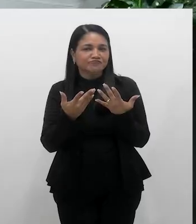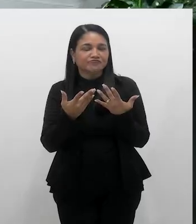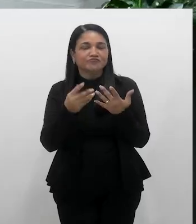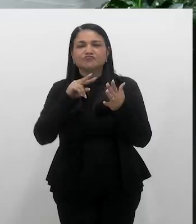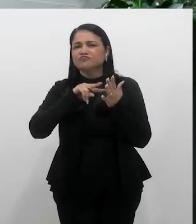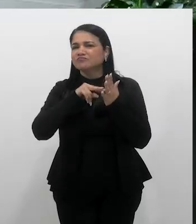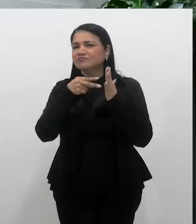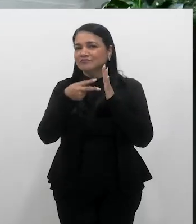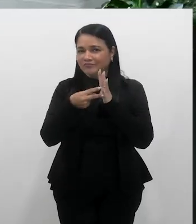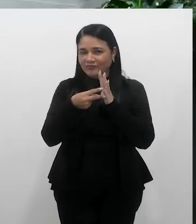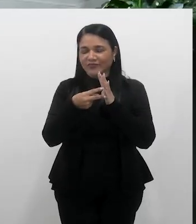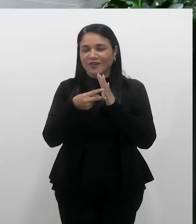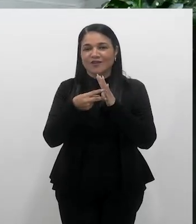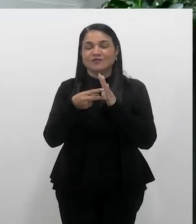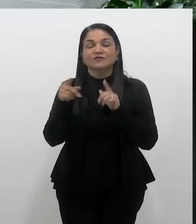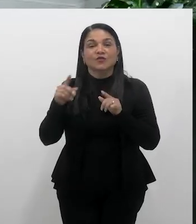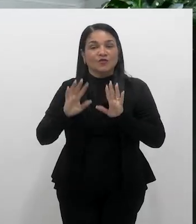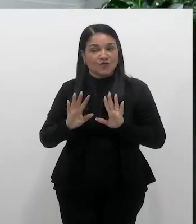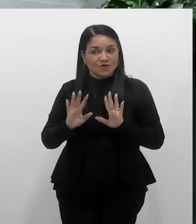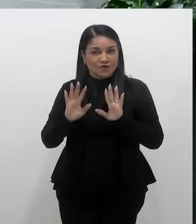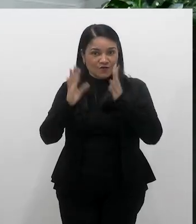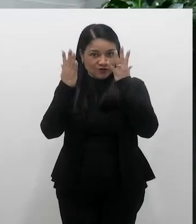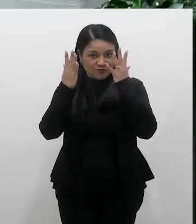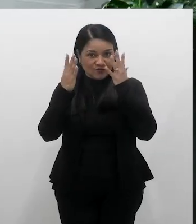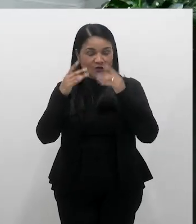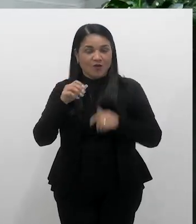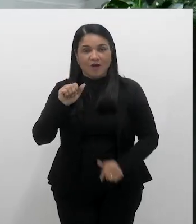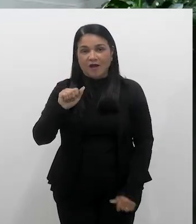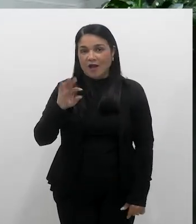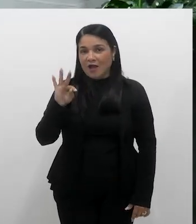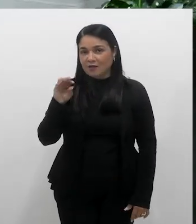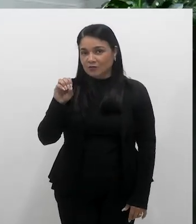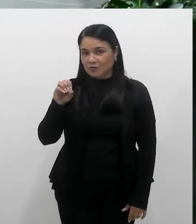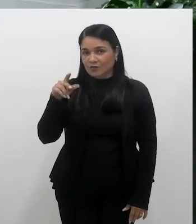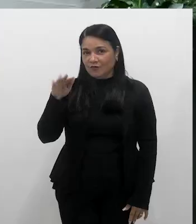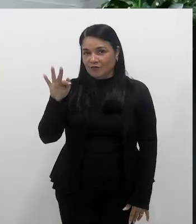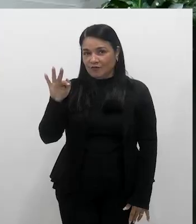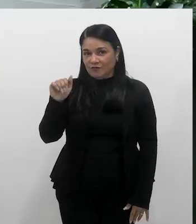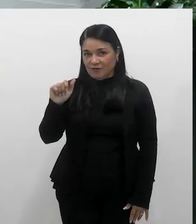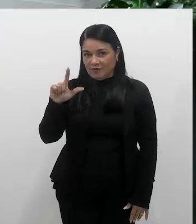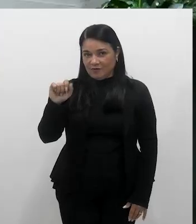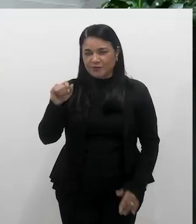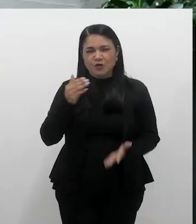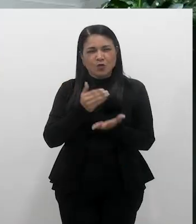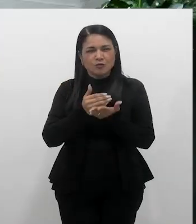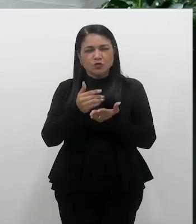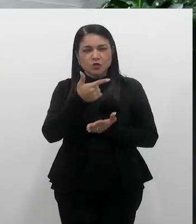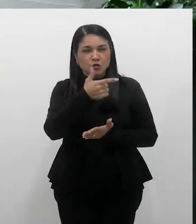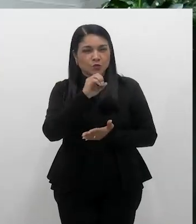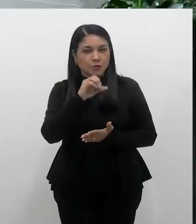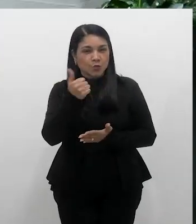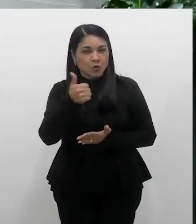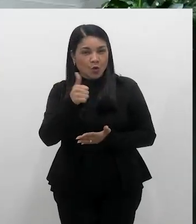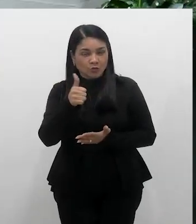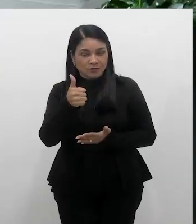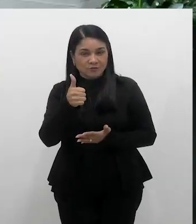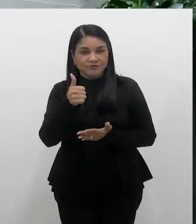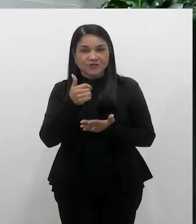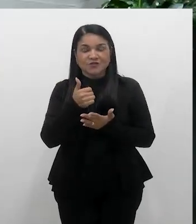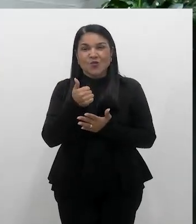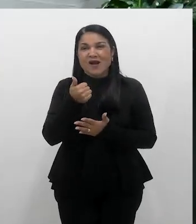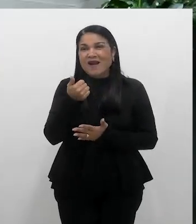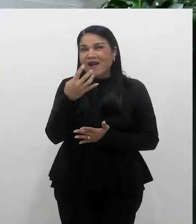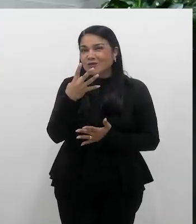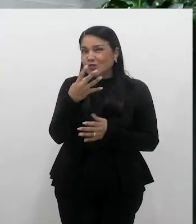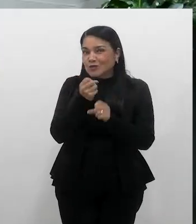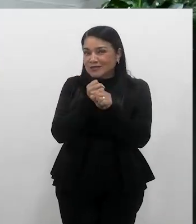Ótimo. Pois é, Rogério, o festival Atos de Fala, a gente começa o festival, na verdade, em 2011, né? Então são 14 anos, o